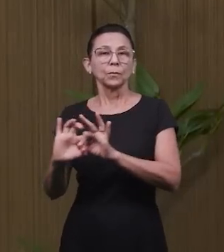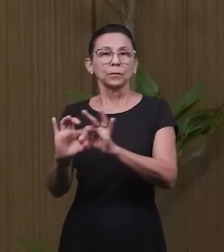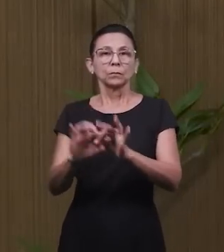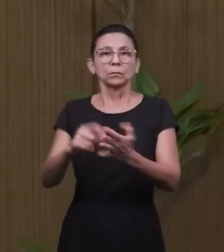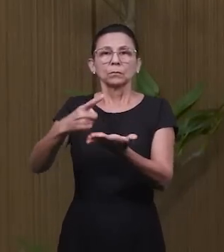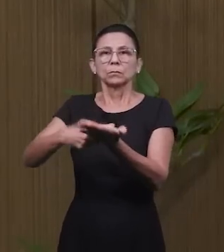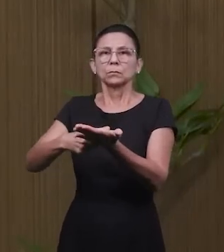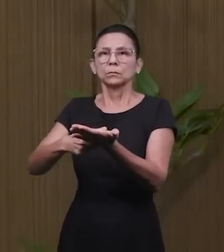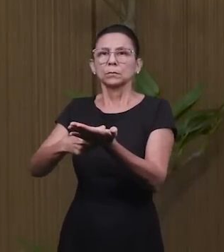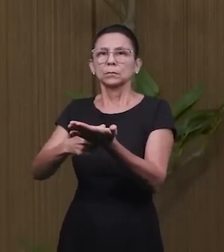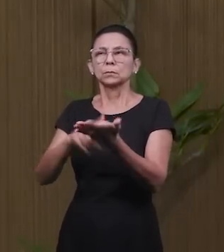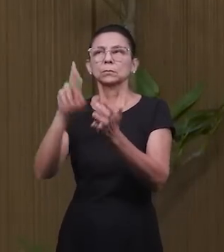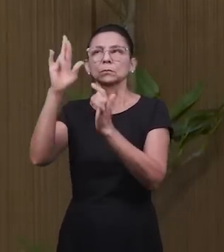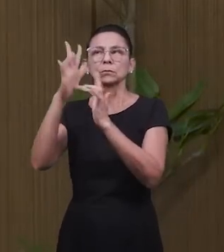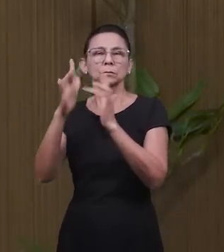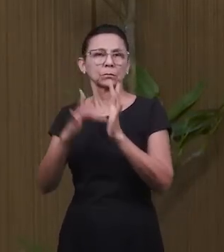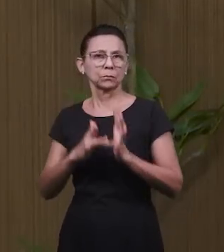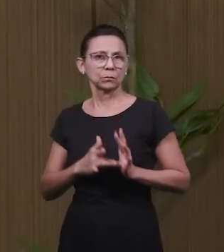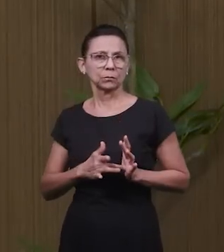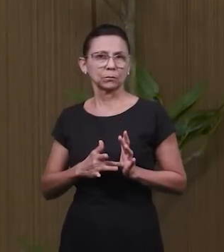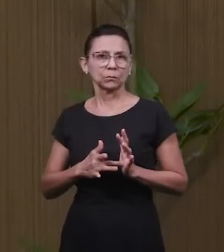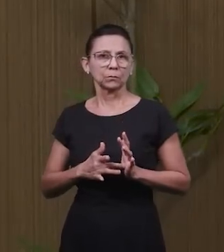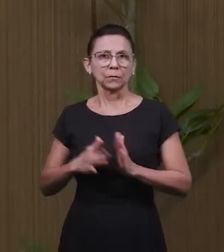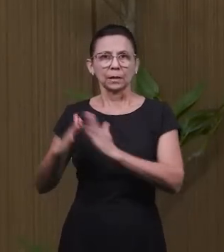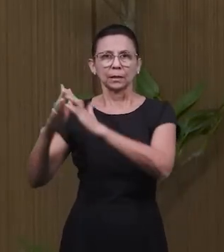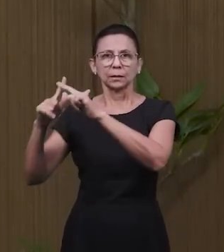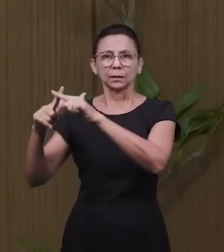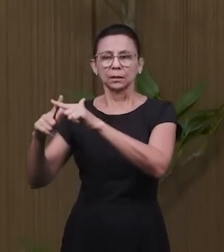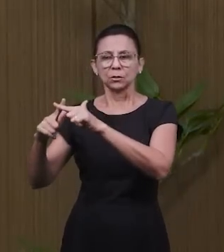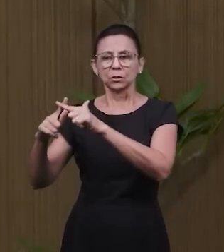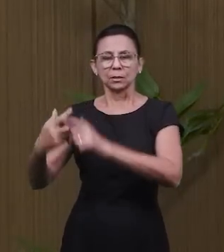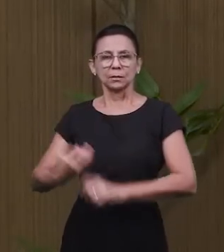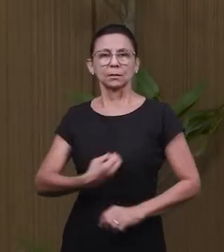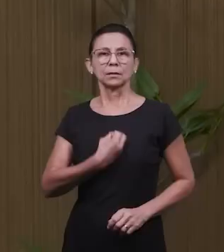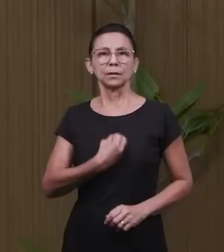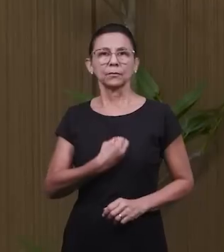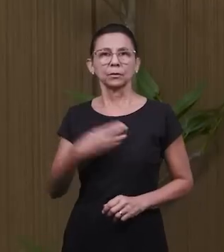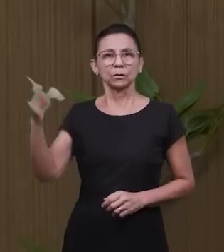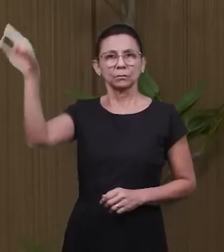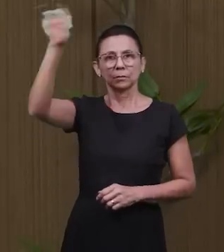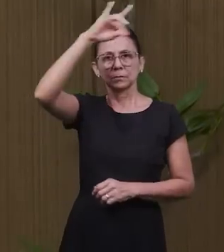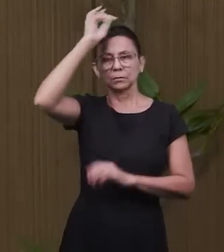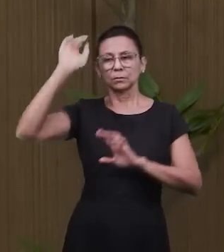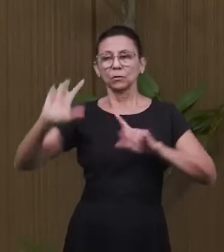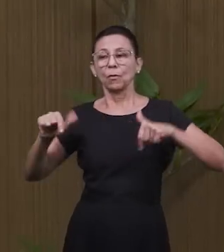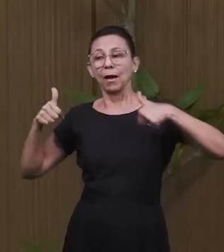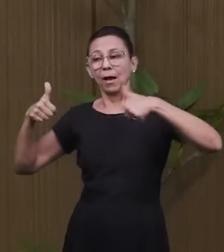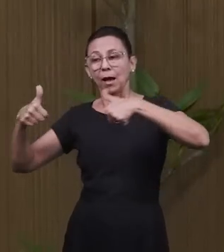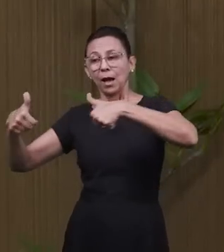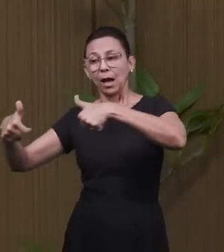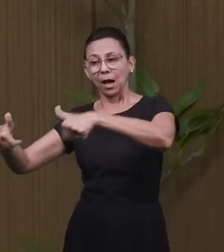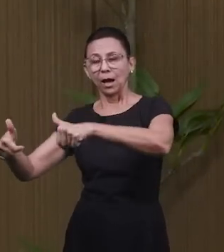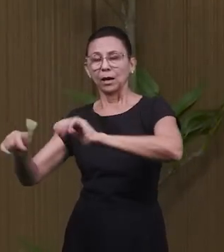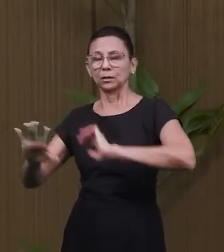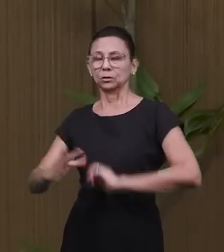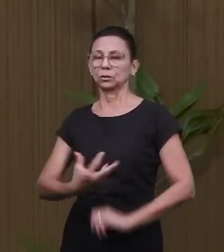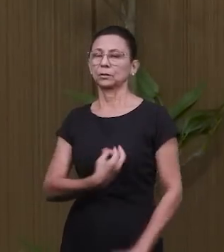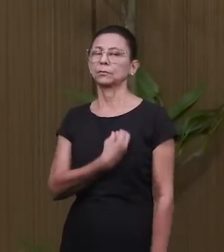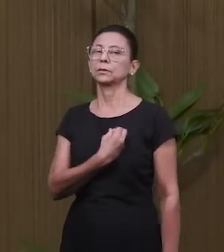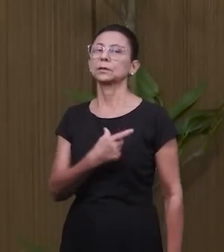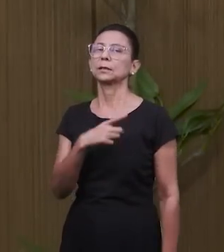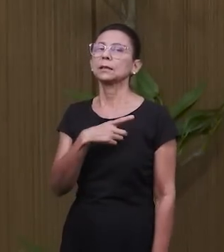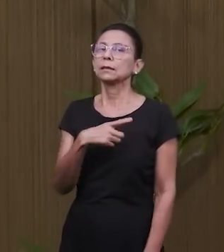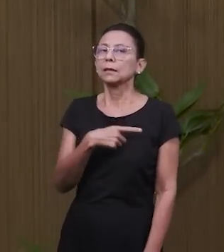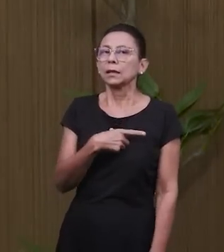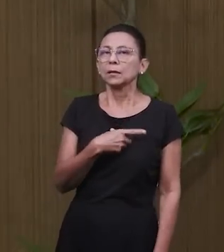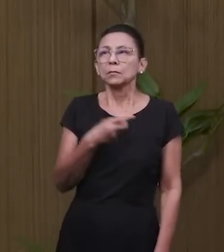é a comunhão do Espírito. O corpo está vivo porque o Espírito dá vida ao corpo. Então, se o Espírito sai